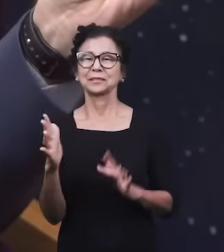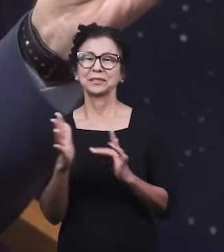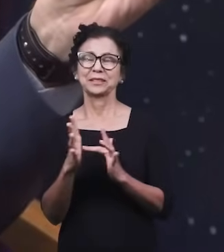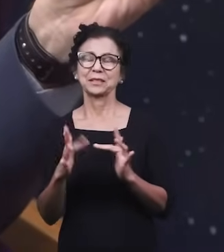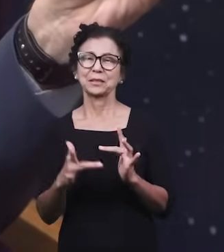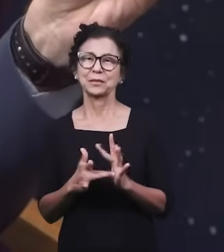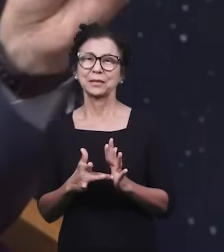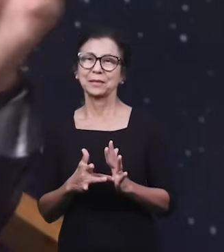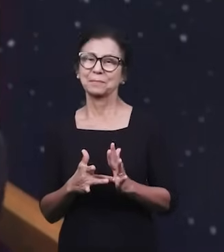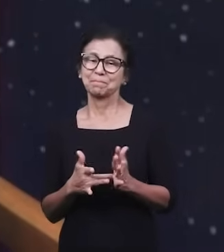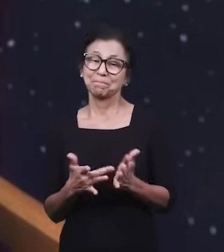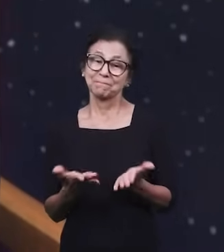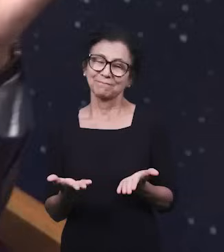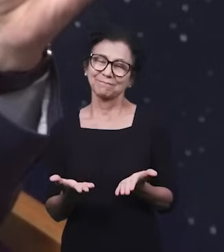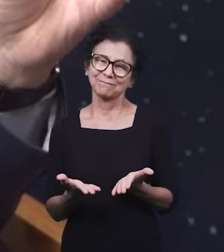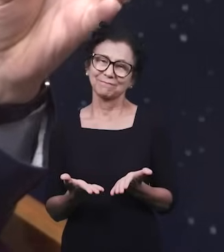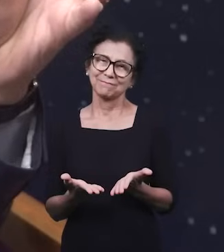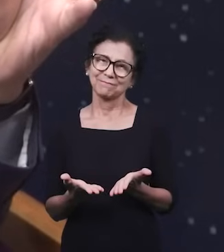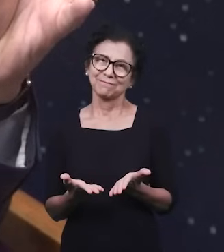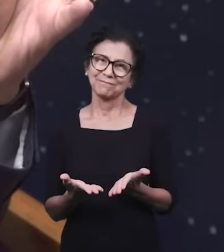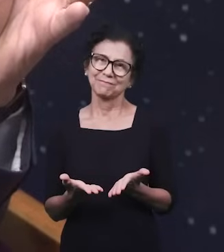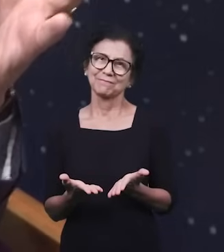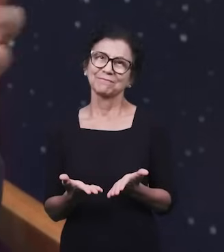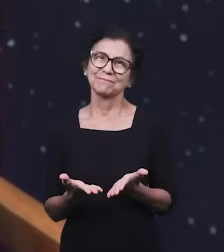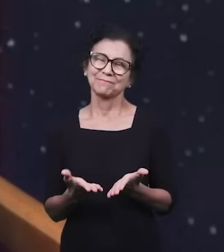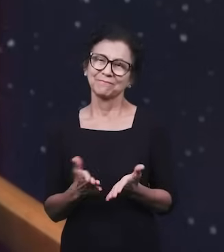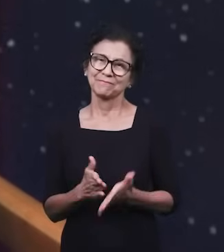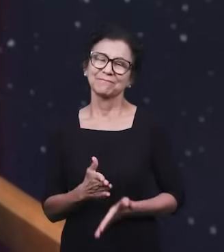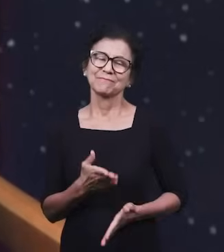luz, nós não podemos deixar de